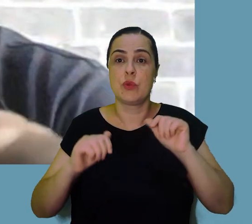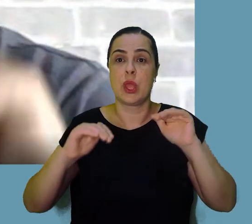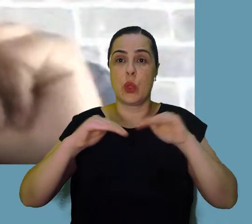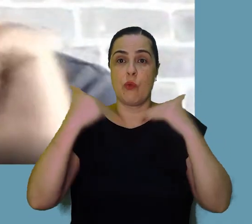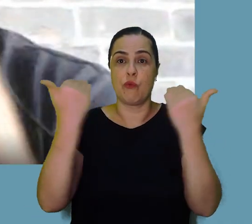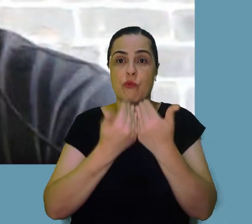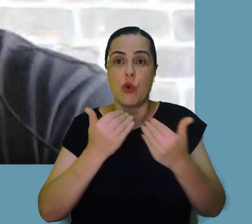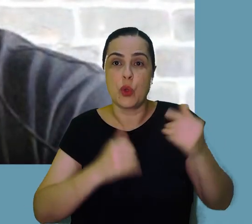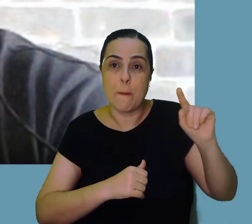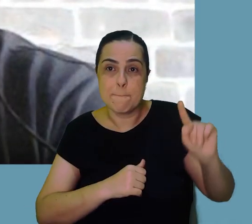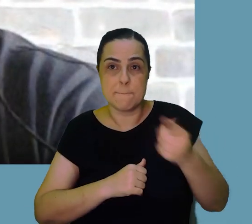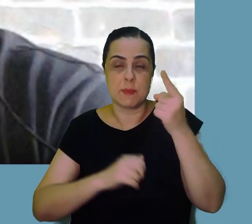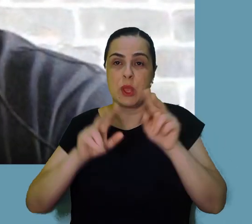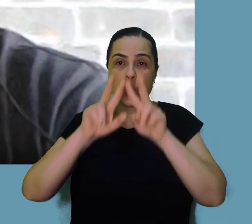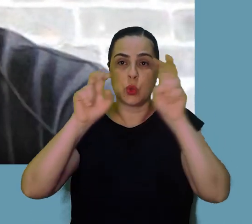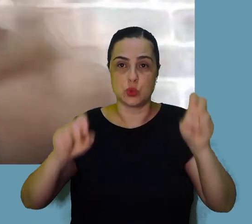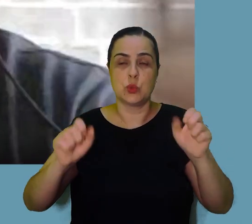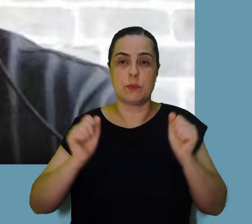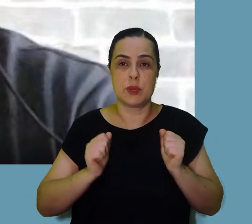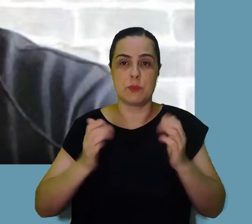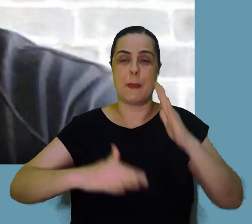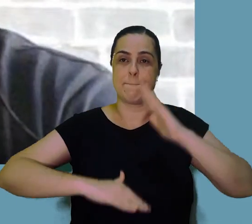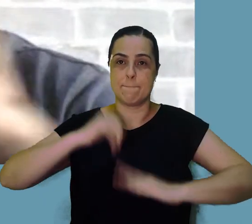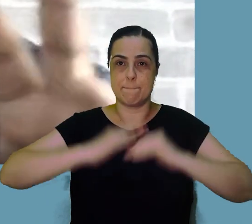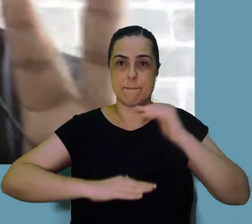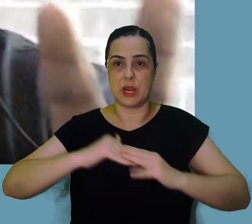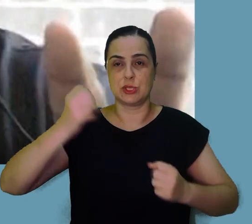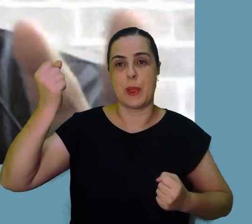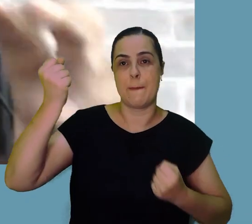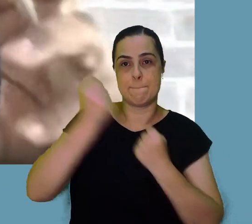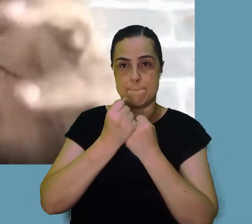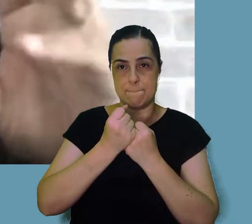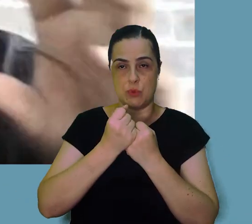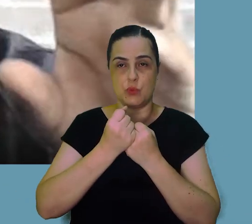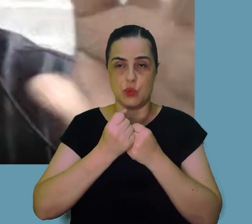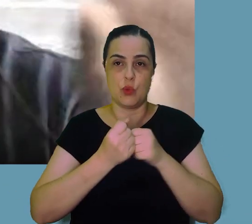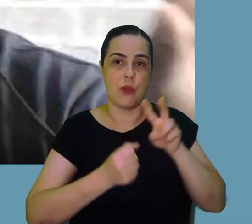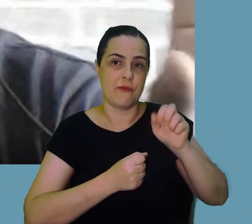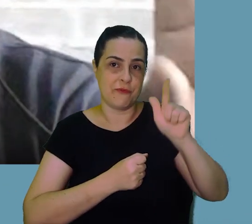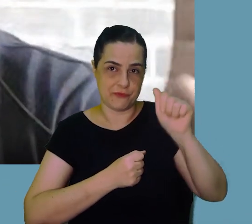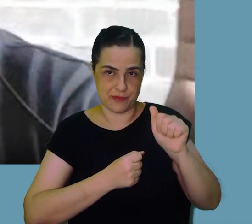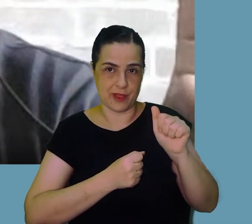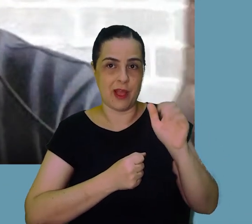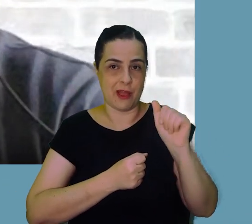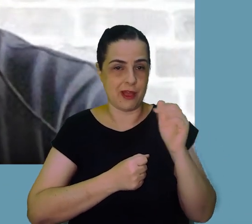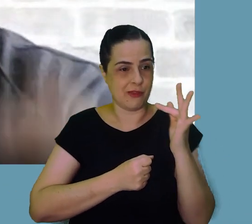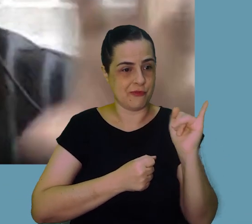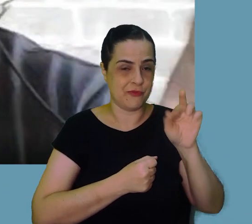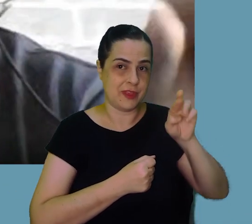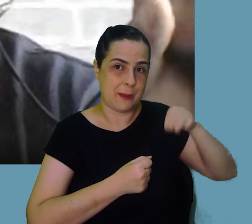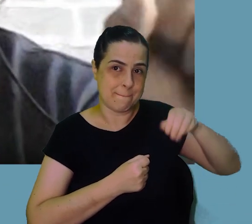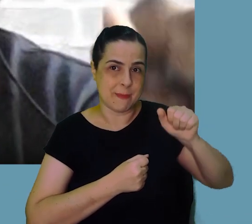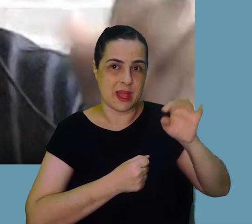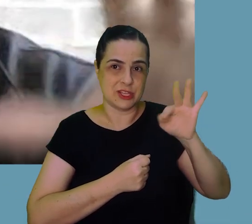Fórum Nacional de Ações Afirmativas. E um dos painéis trouxe uma questão que eu saí de lá martelando na minha cabeça.